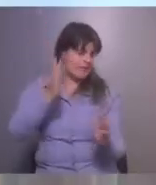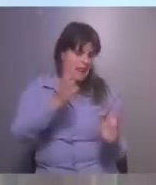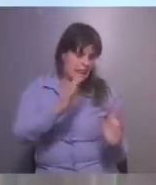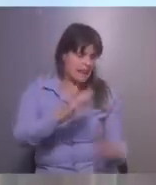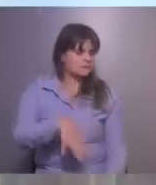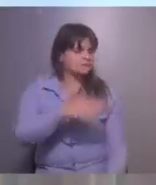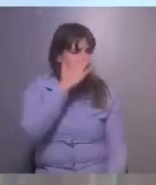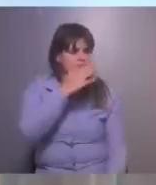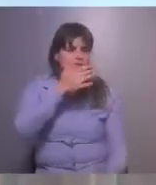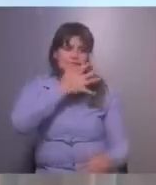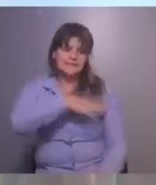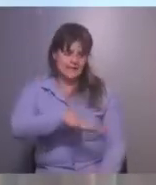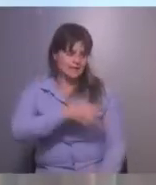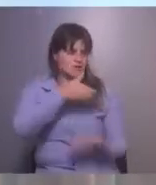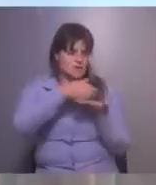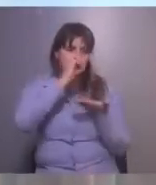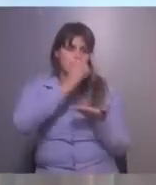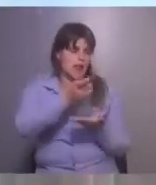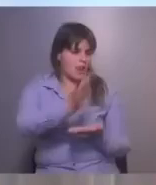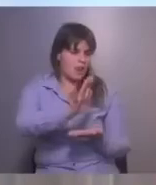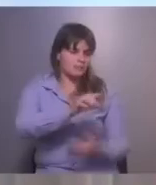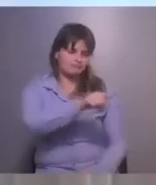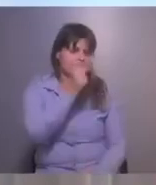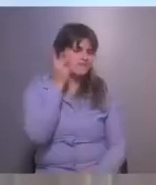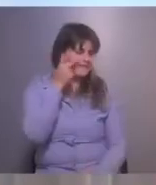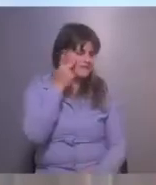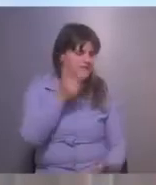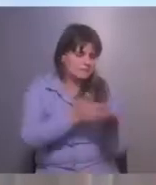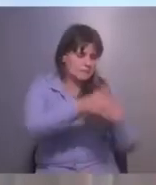seu sangue, não tereis a vida em vós.